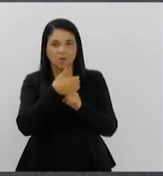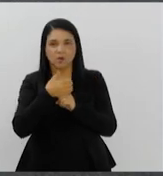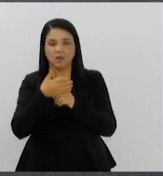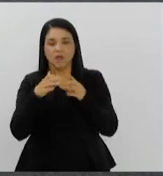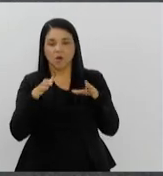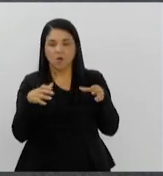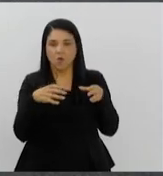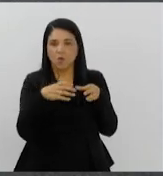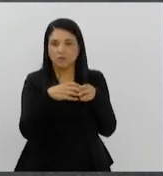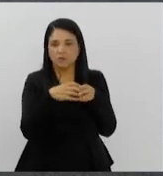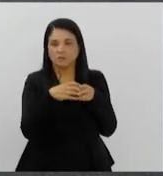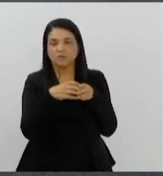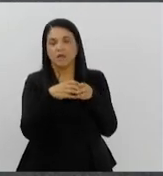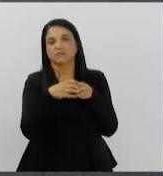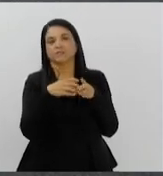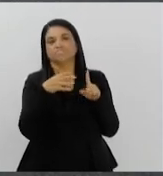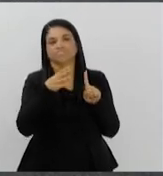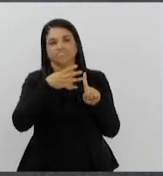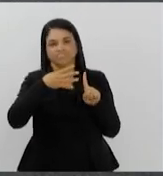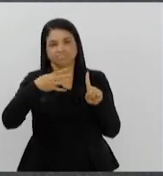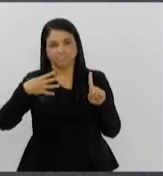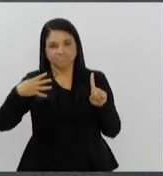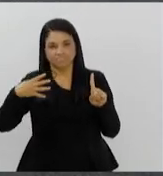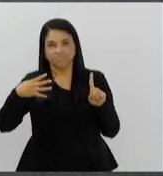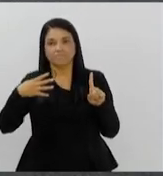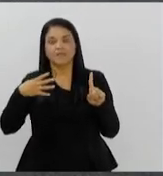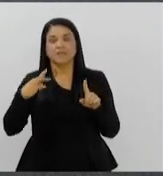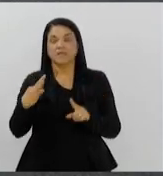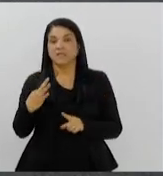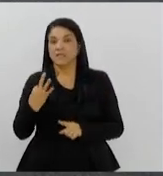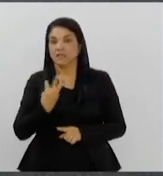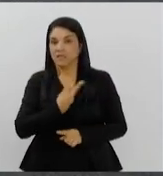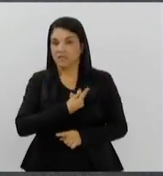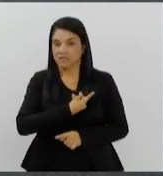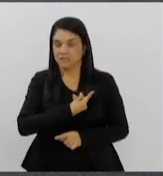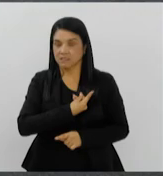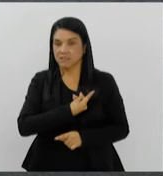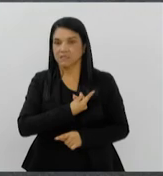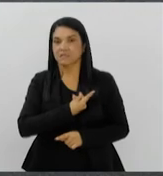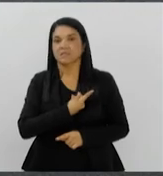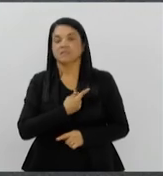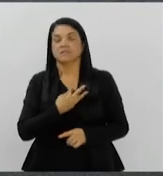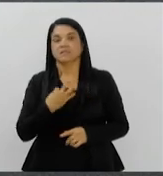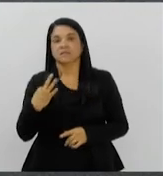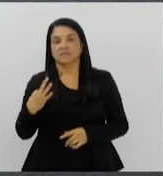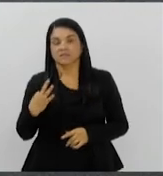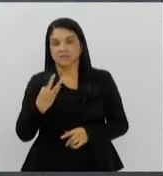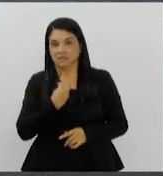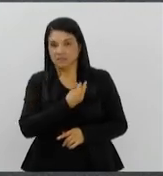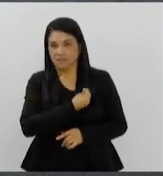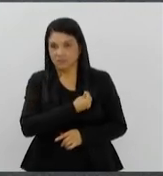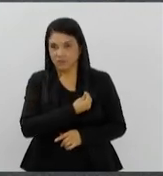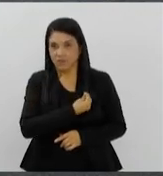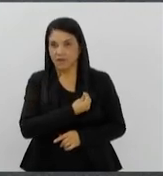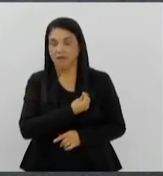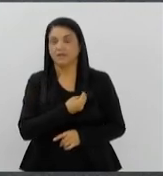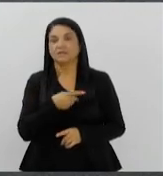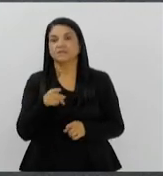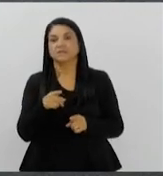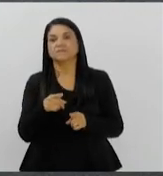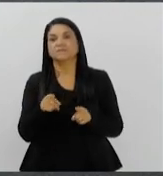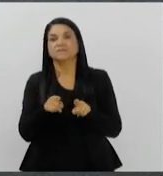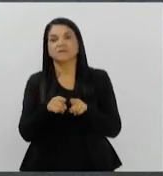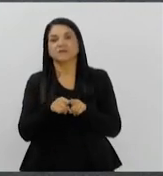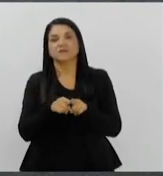comunidade LGBTQIPNBA+, especialmente pessoas transexuais e travestis, mas não só por isso, a sua trajetória enquanto